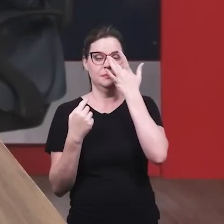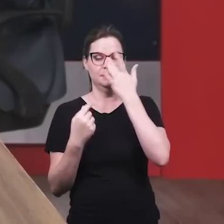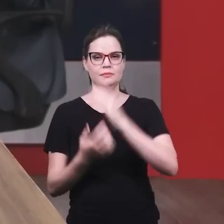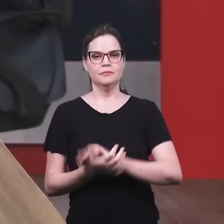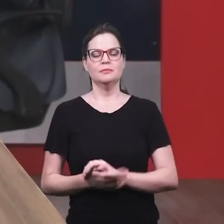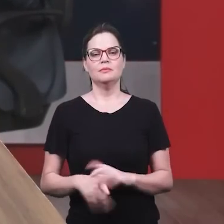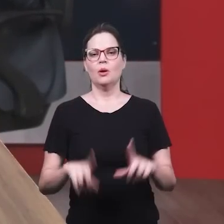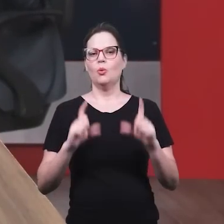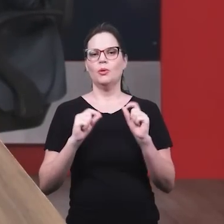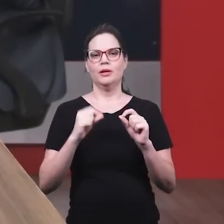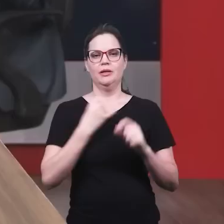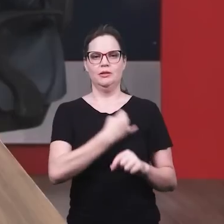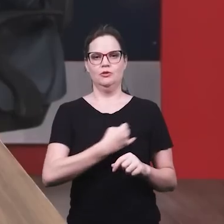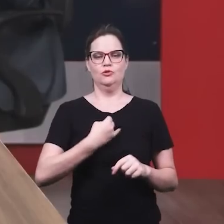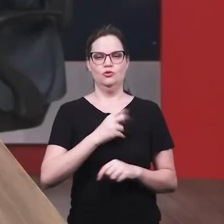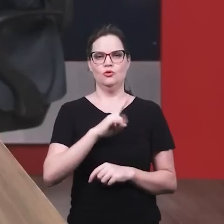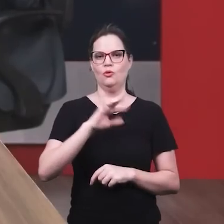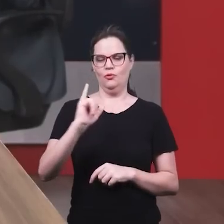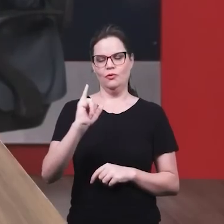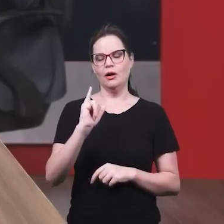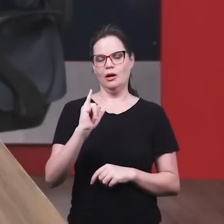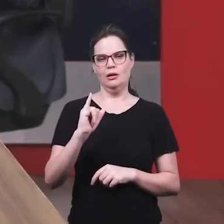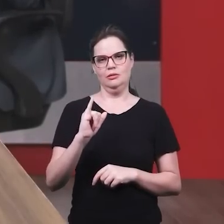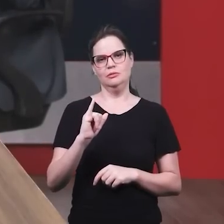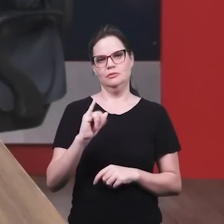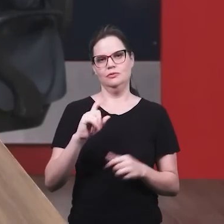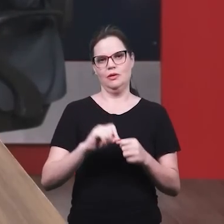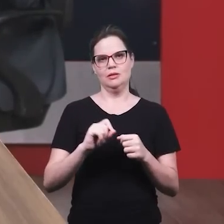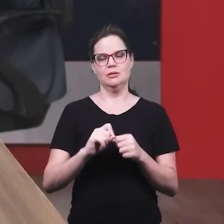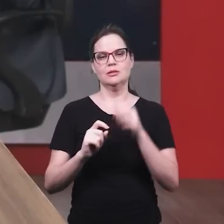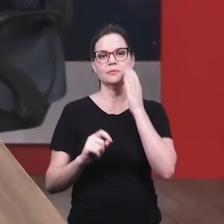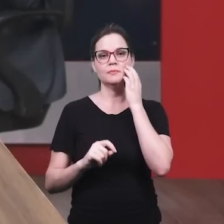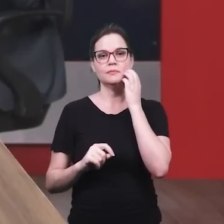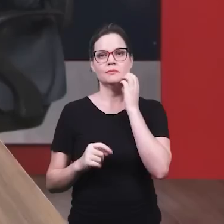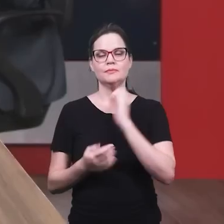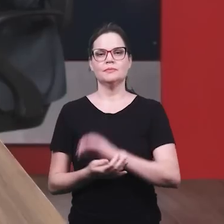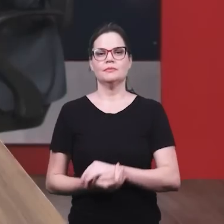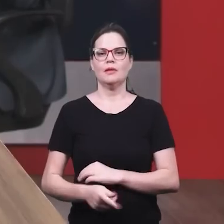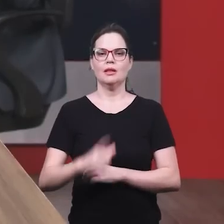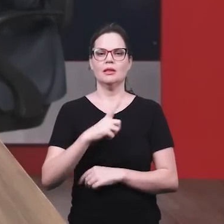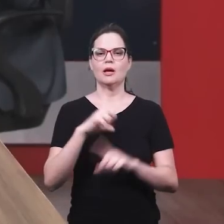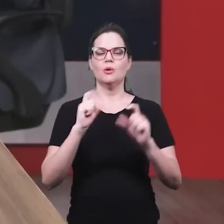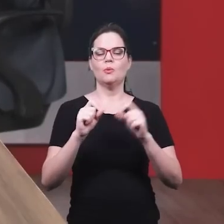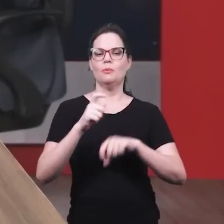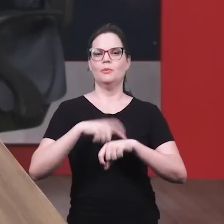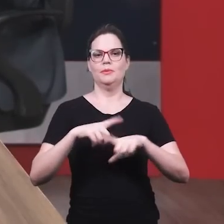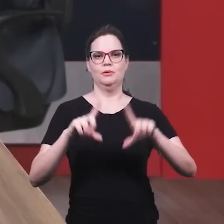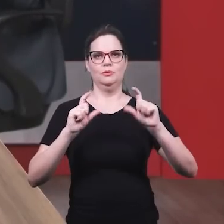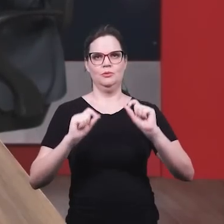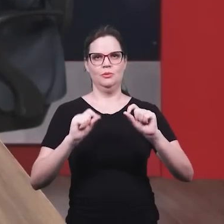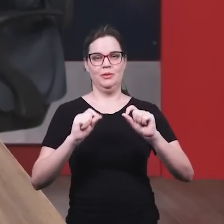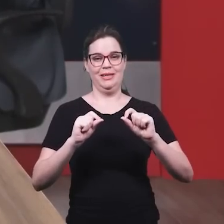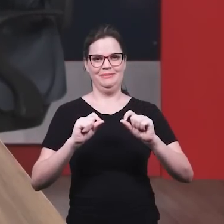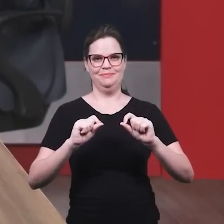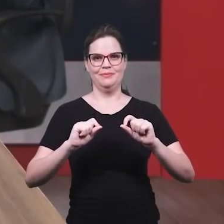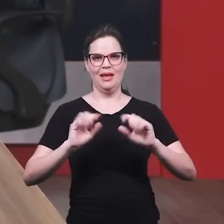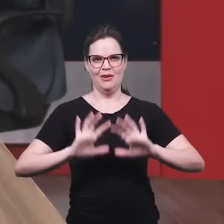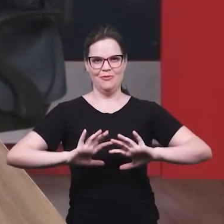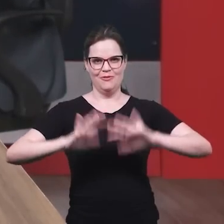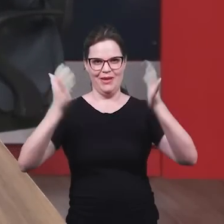João vai fazer daquele episódio, e em um determinado momento daquele casamento, o vinho ele